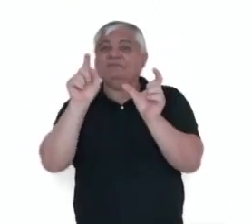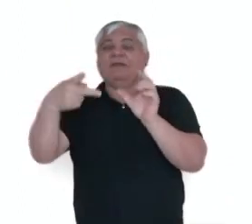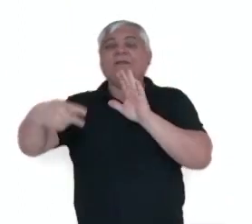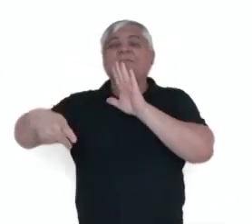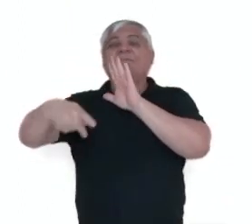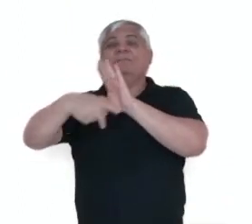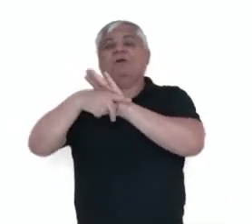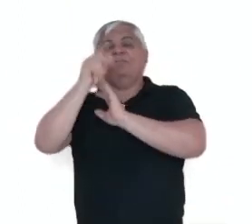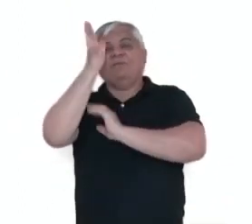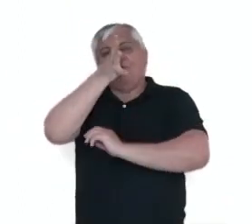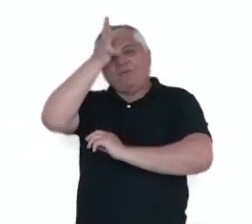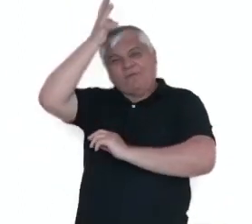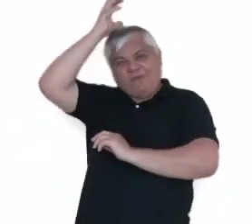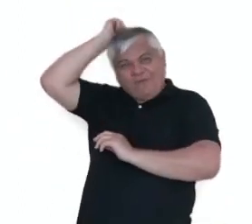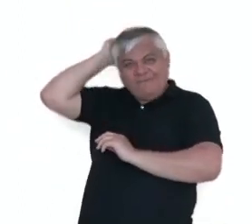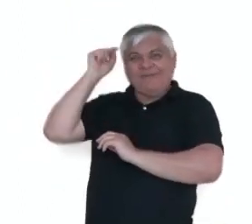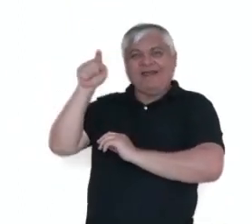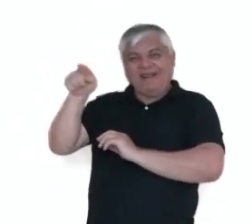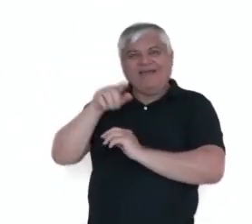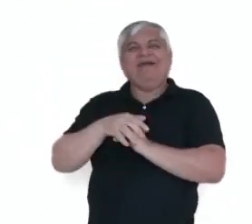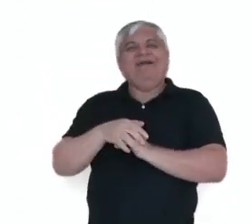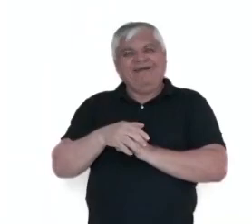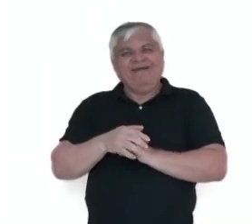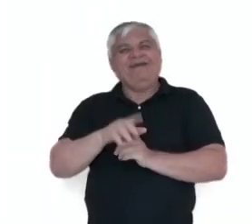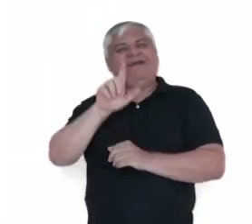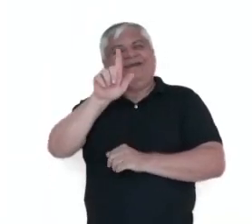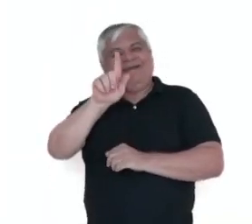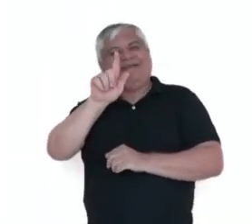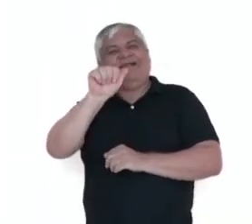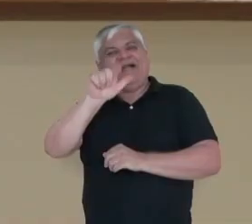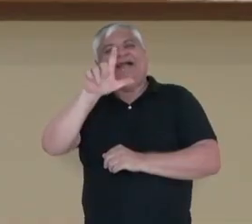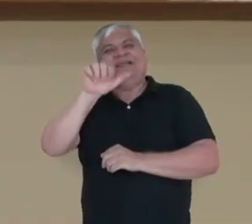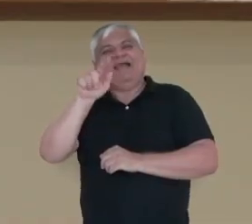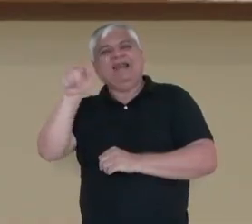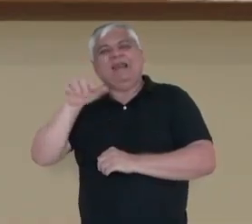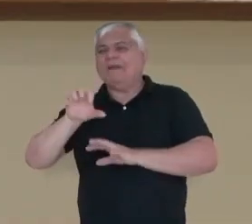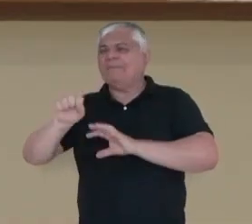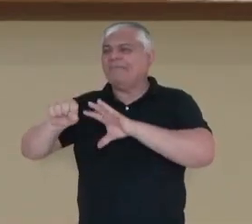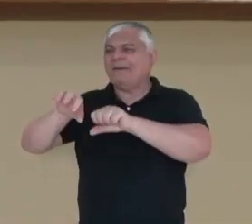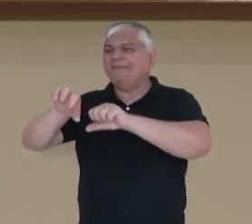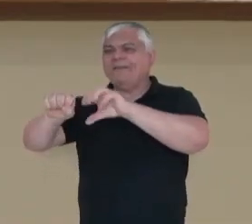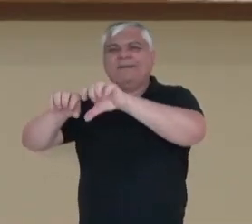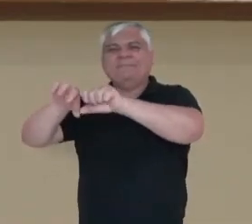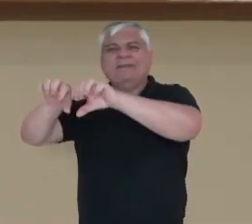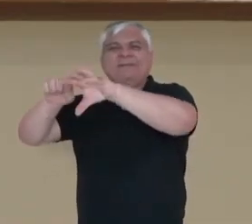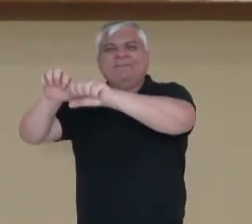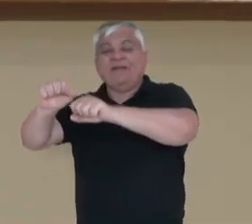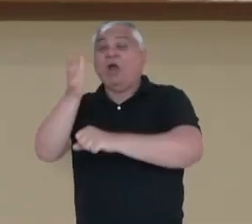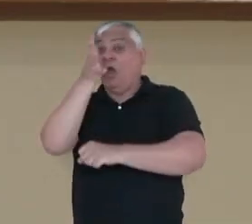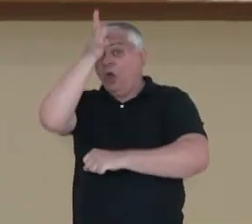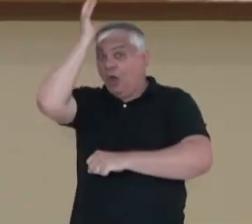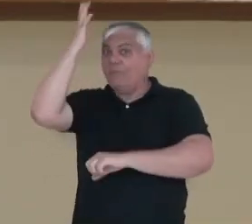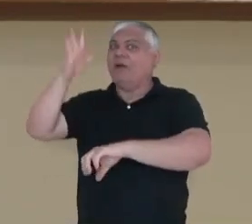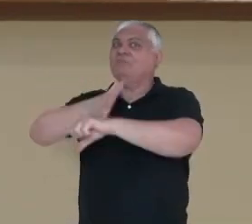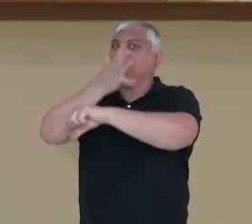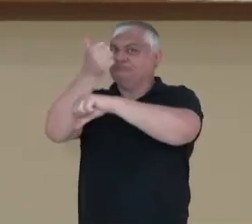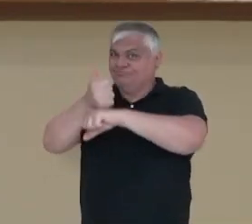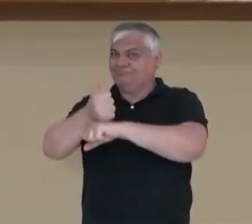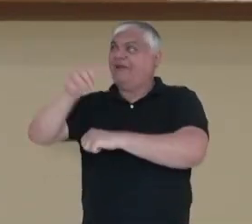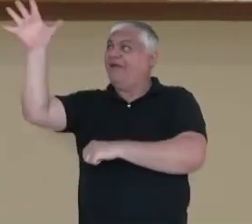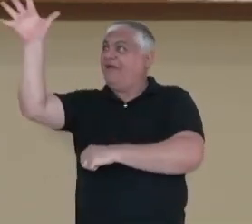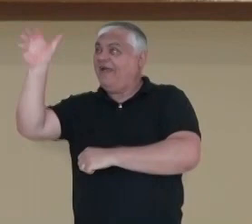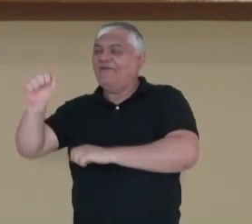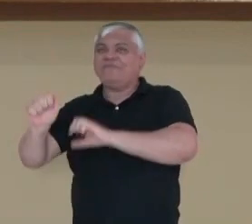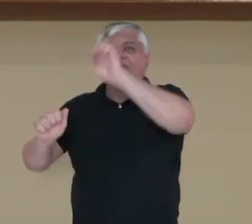da Gália, isso porque o Império Romano dominou vastos territórios no continente africano, no continente